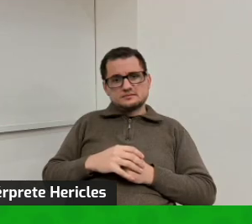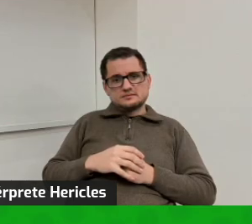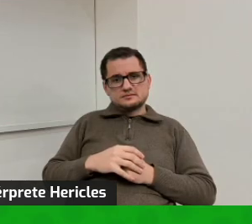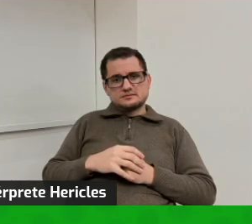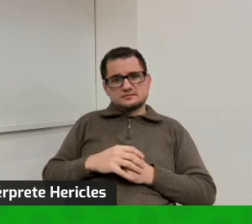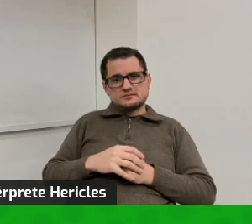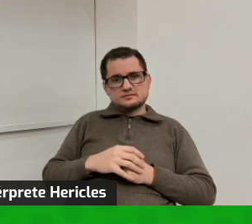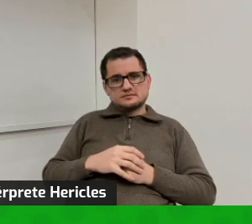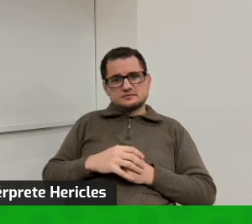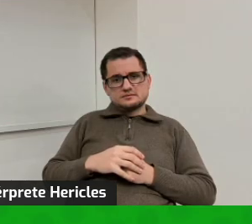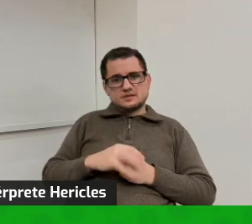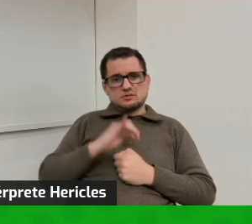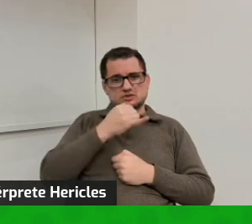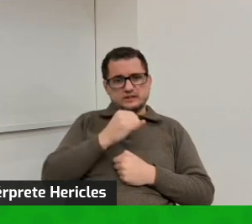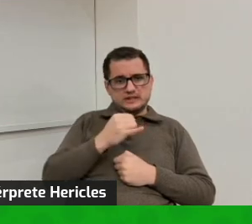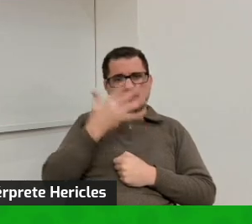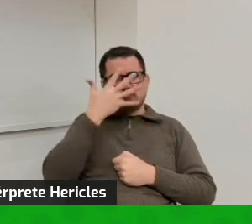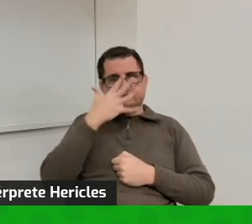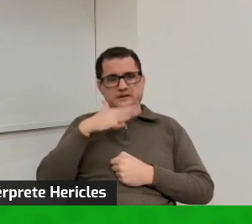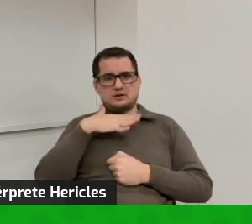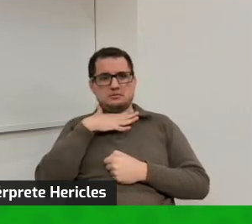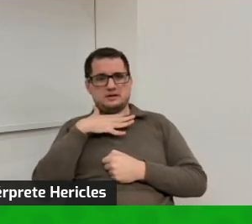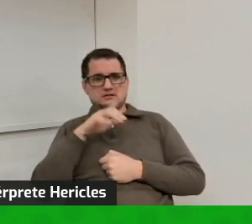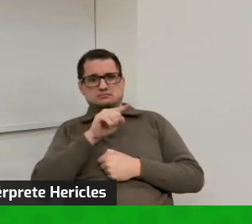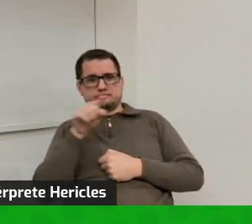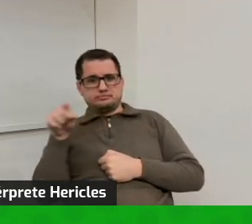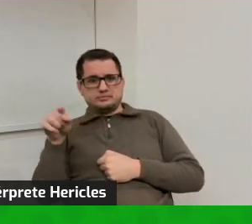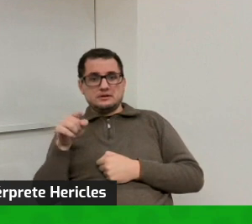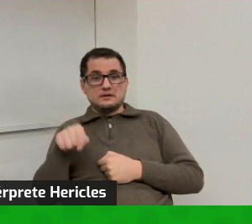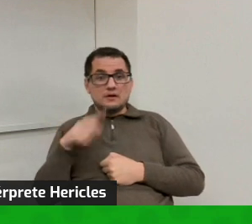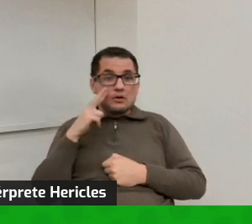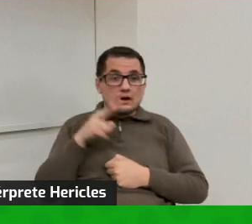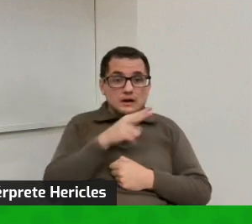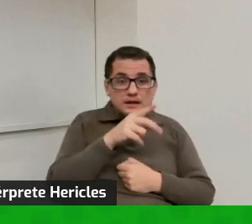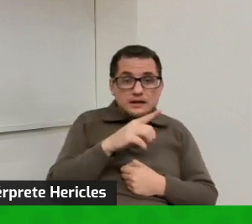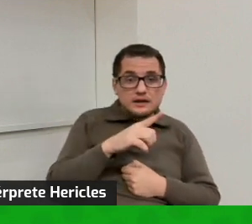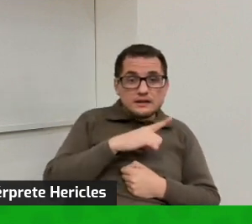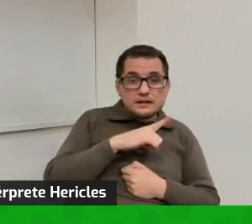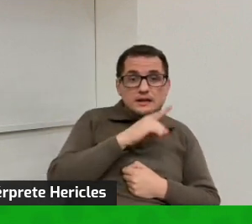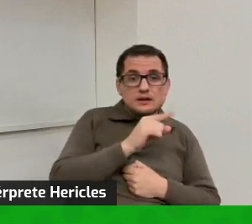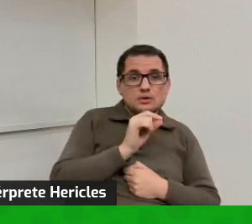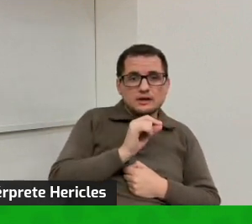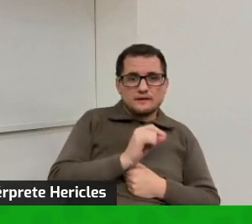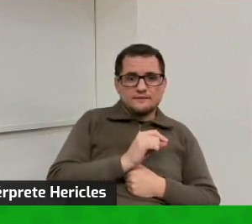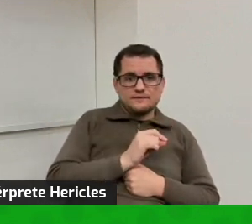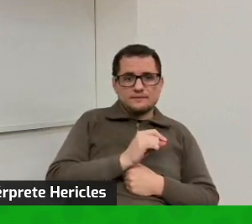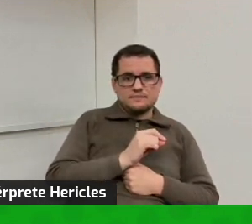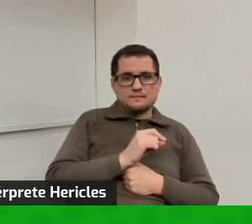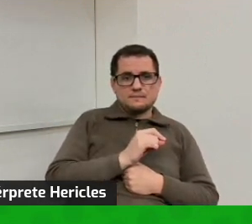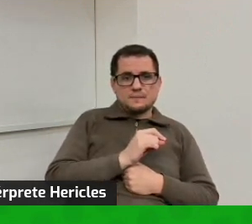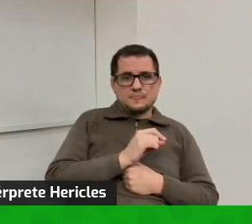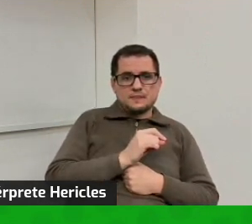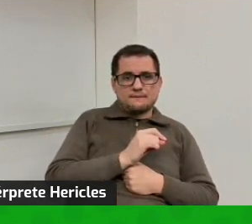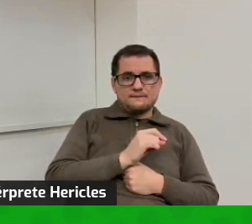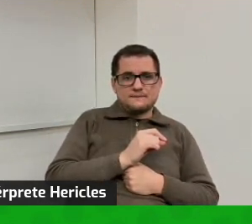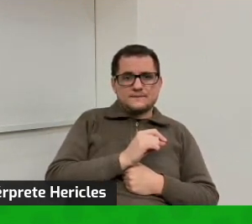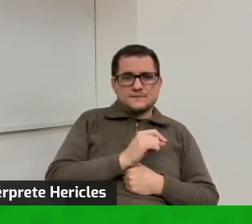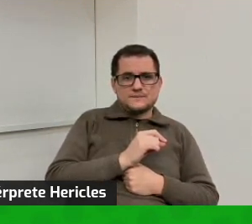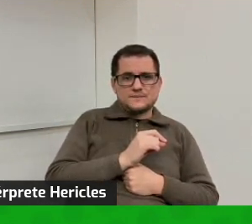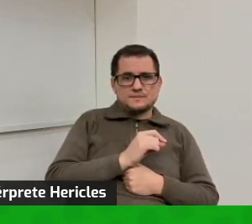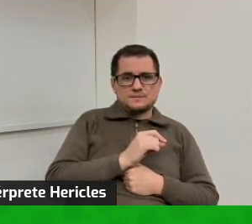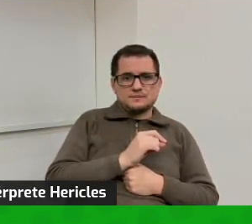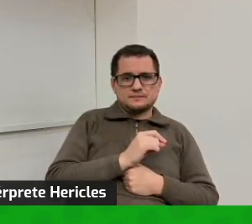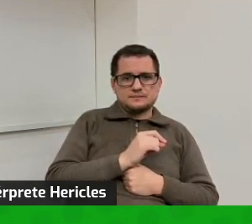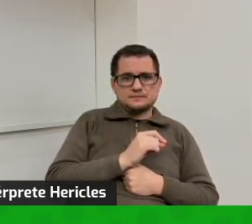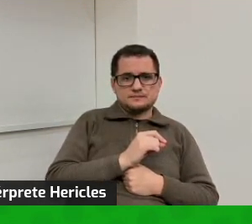aqui e janeiro eu tenho aqui. Se eu venho no meu dashboard, eu já tenho aqui, então eu posso colocar também o de março, né? Para a gente alimentar